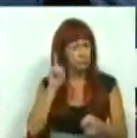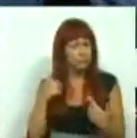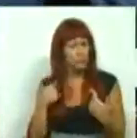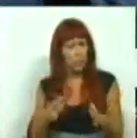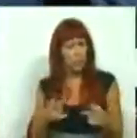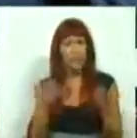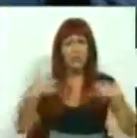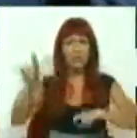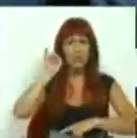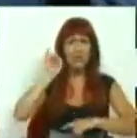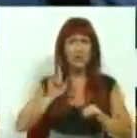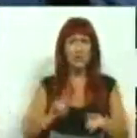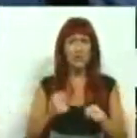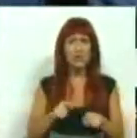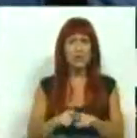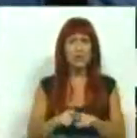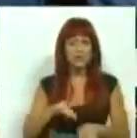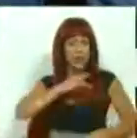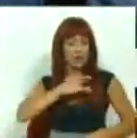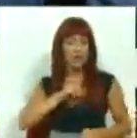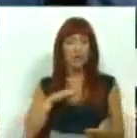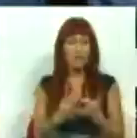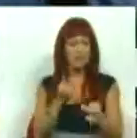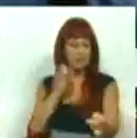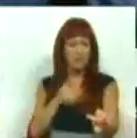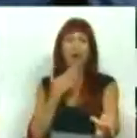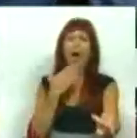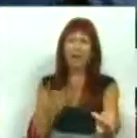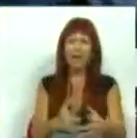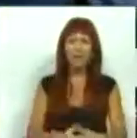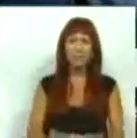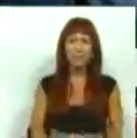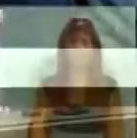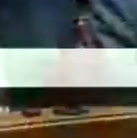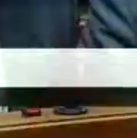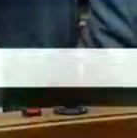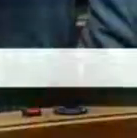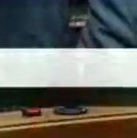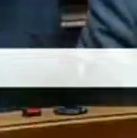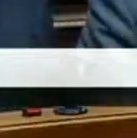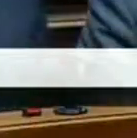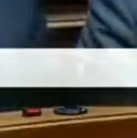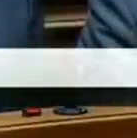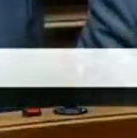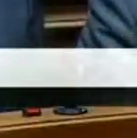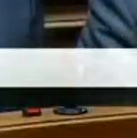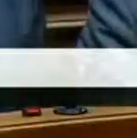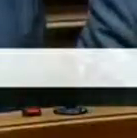merecem, mas, acima de tudo, que a pátria lhes deve. Muito obrigado. Obrigado, Sr. Deputado. Sr. Ministro, faça.